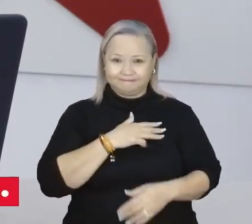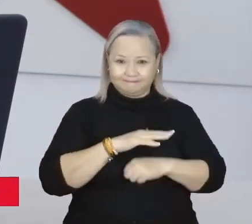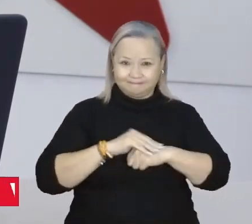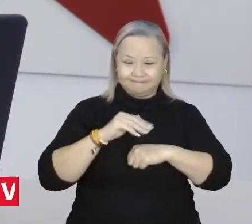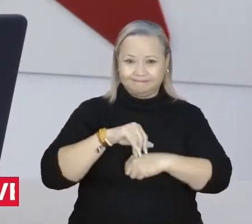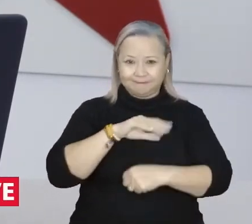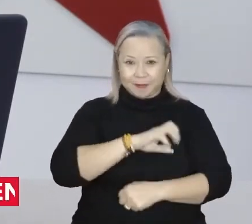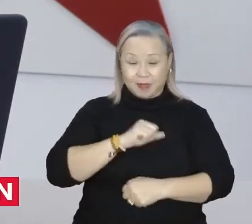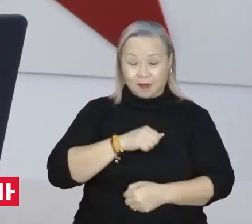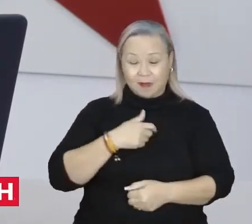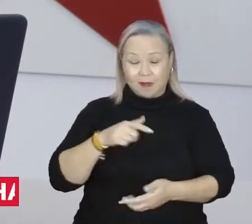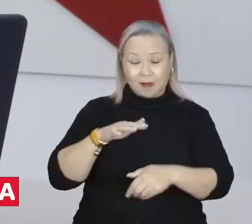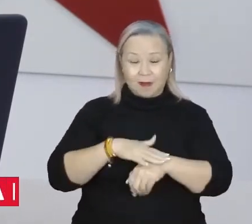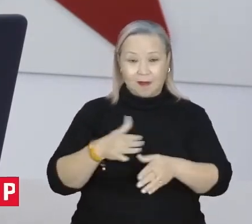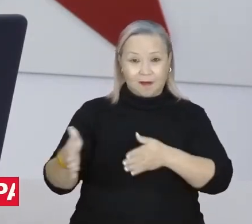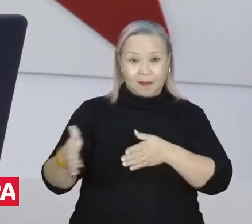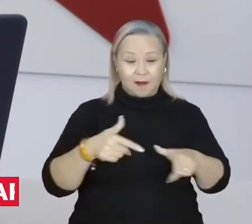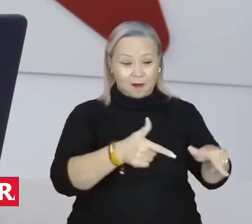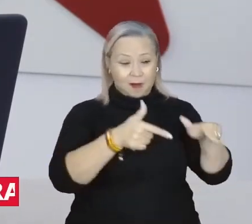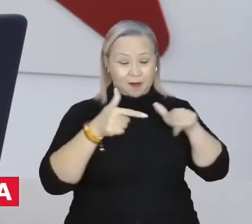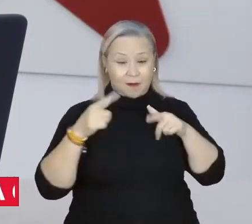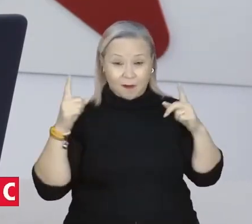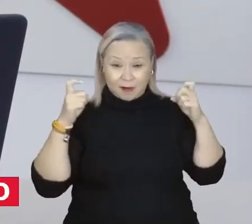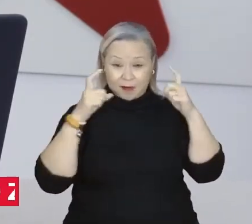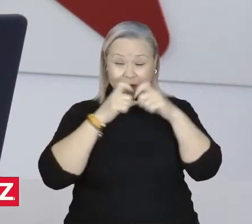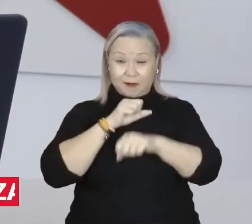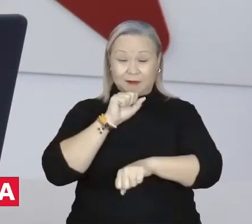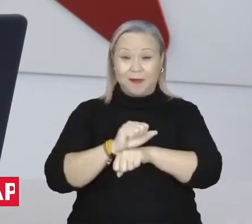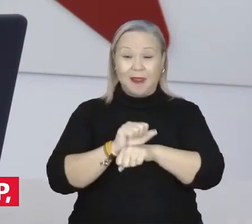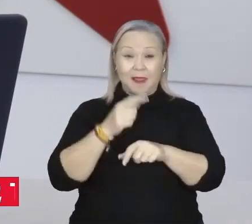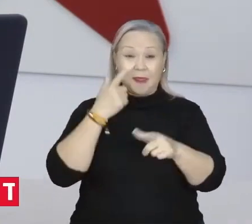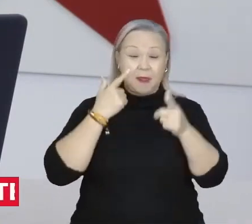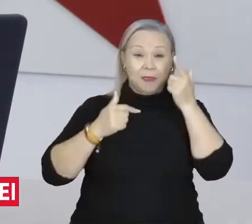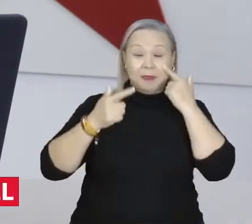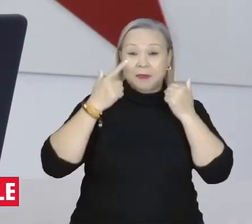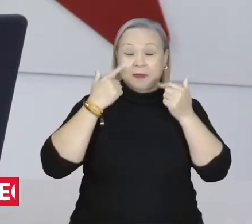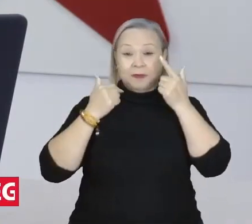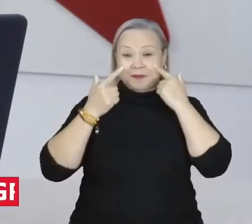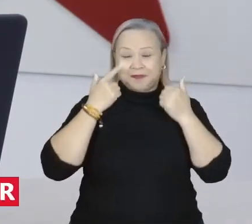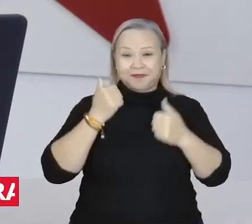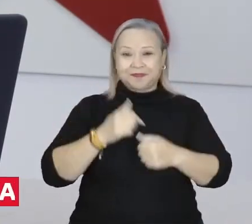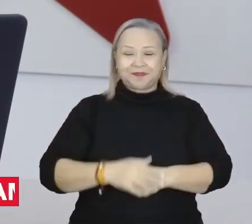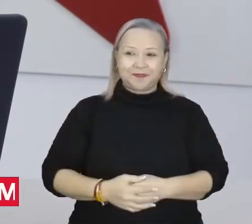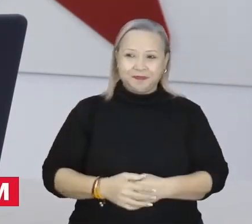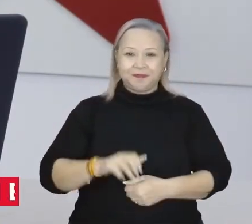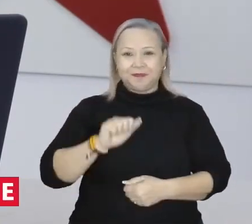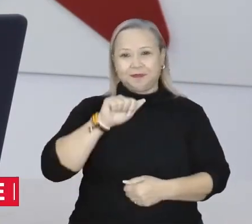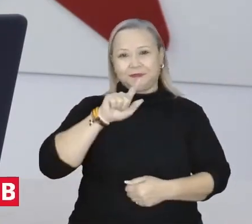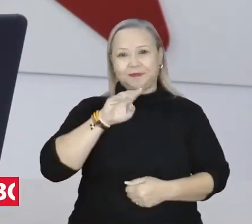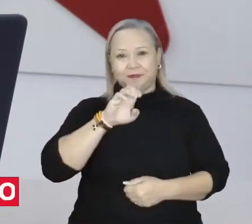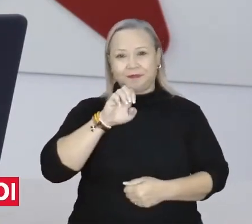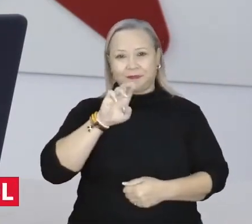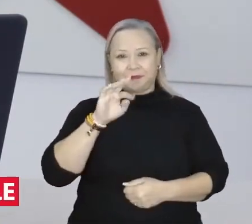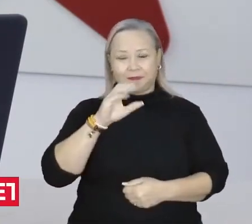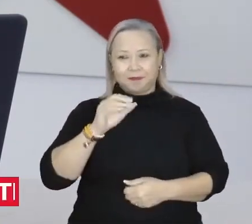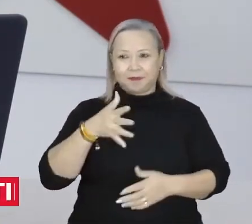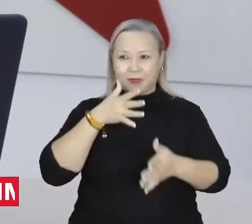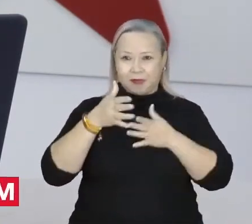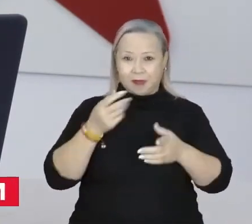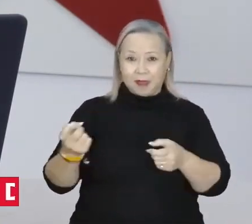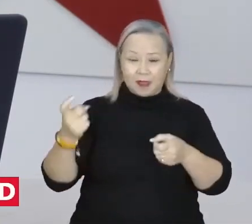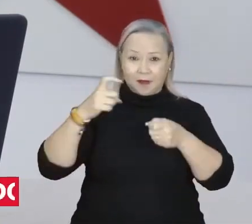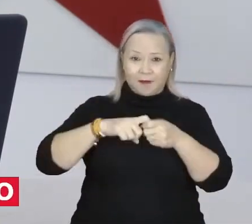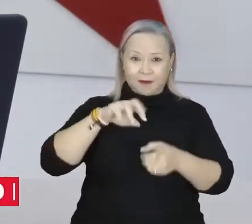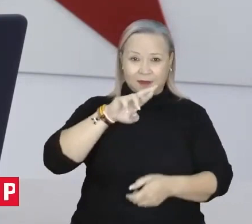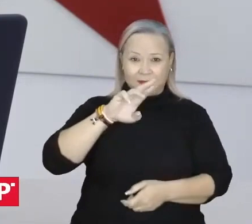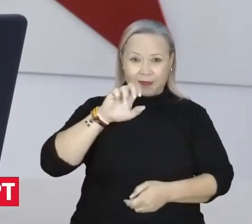da sua diplomação. Foi difícil conter o choro mesmo, sem dúvida alguma. O Alberto Quirone está dizendo aqui, volta Reginaldo, a gente está